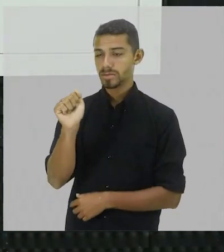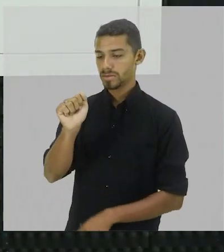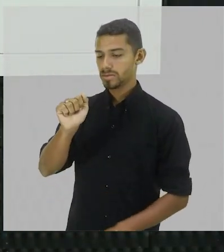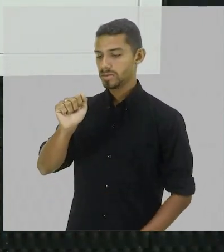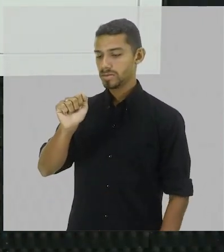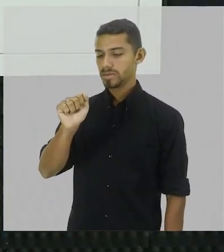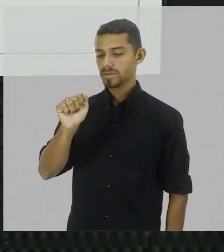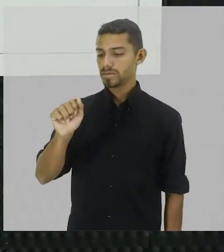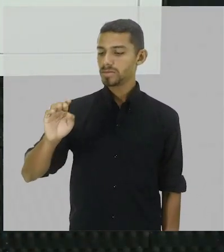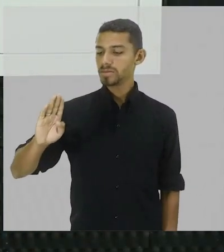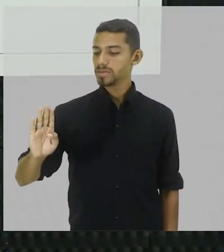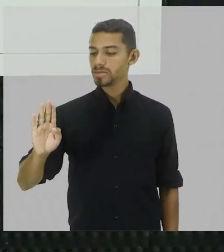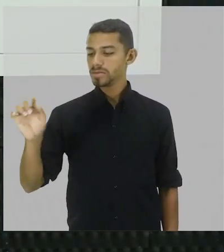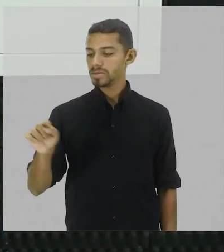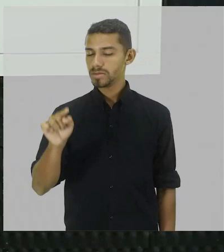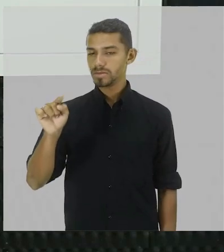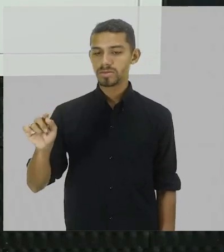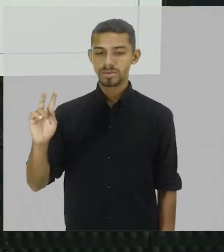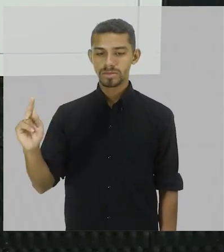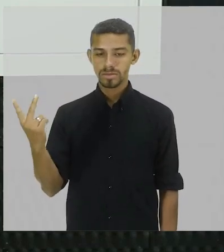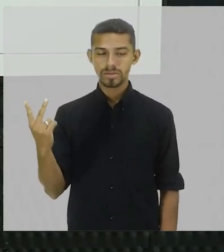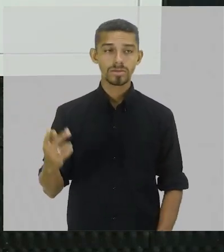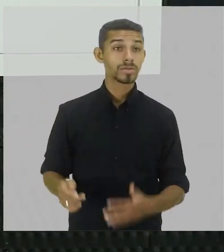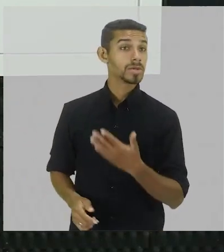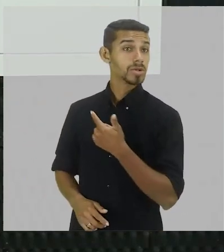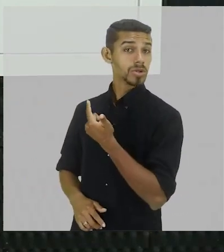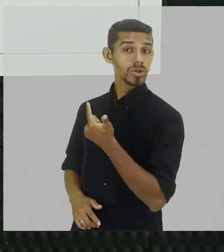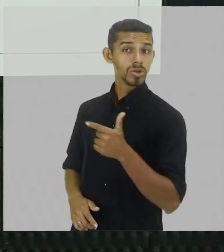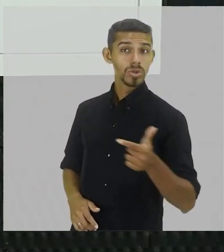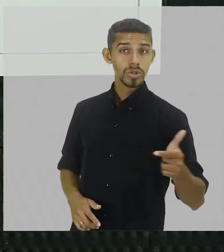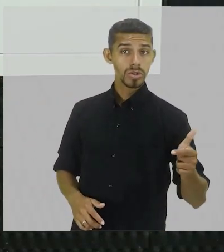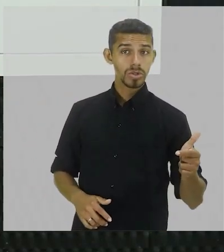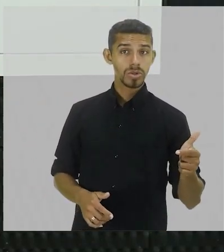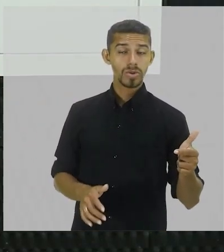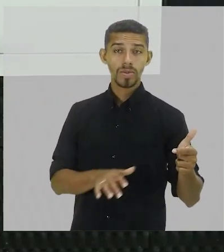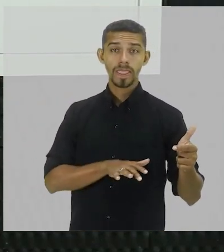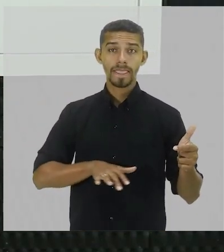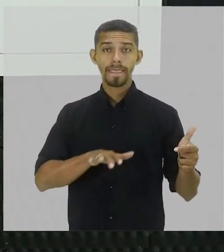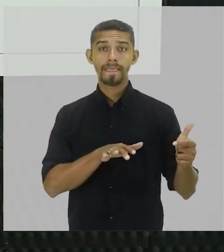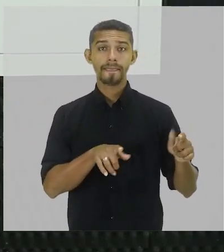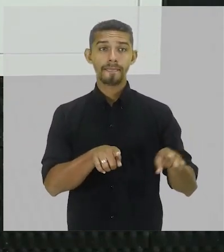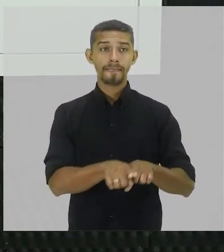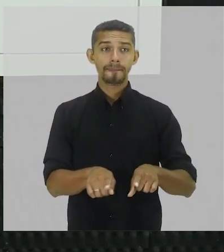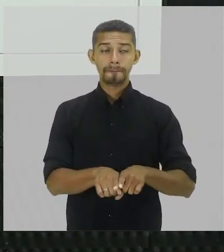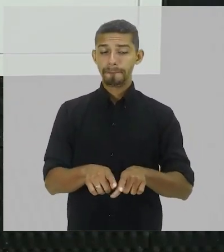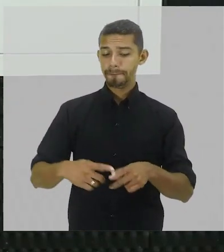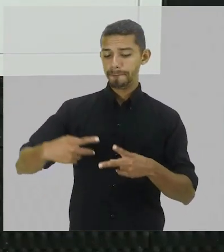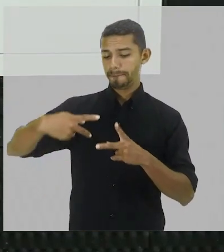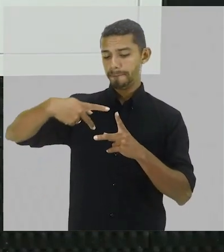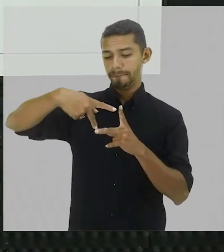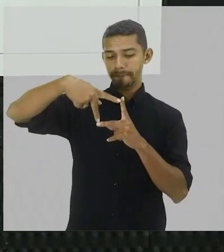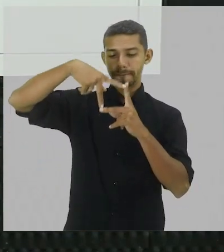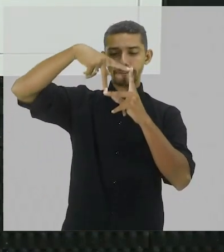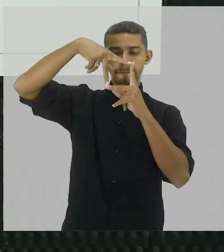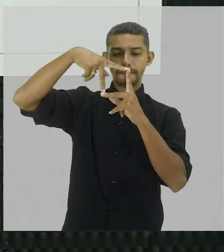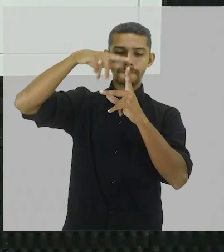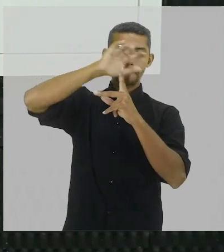da pirâmide. Turma, eu não tenho o lado desse